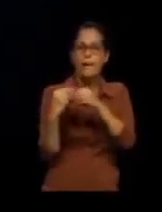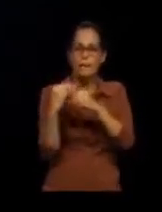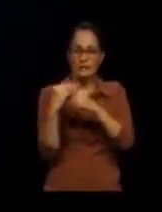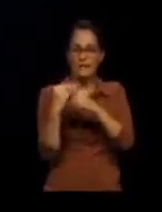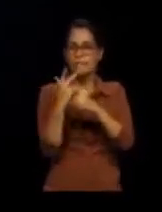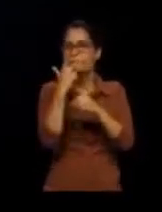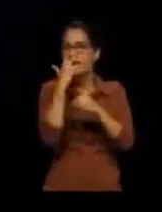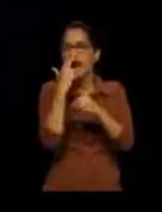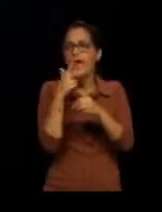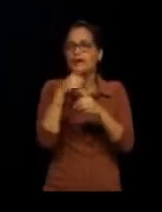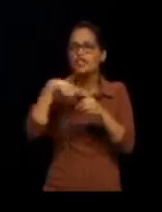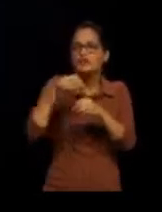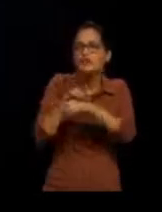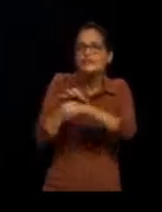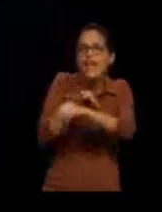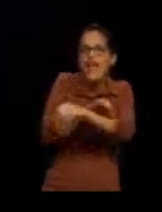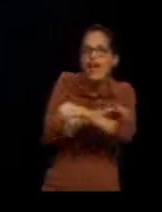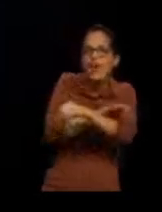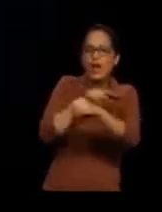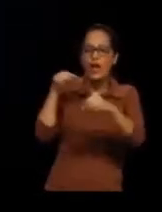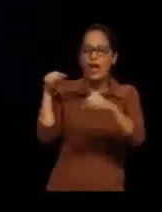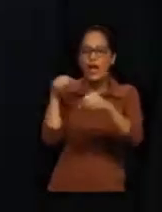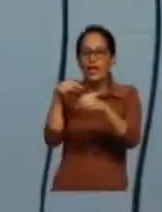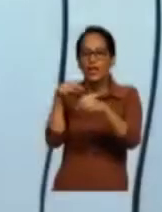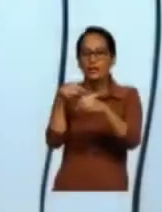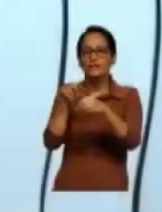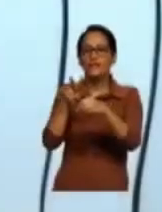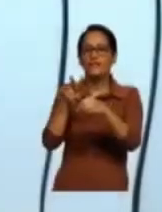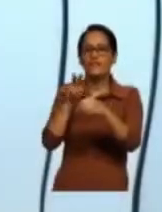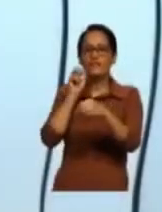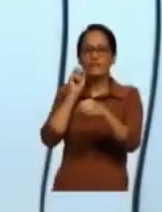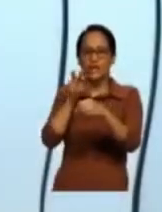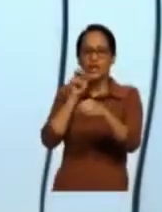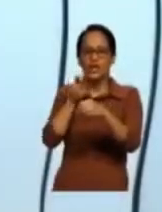nossas células. E isso vai fazer com que esse